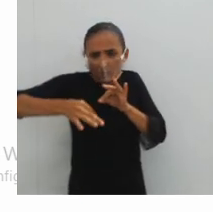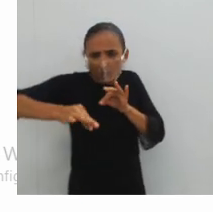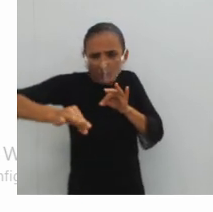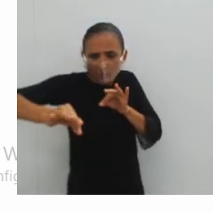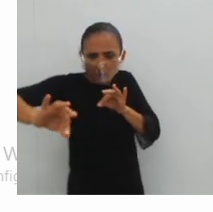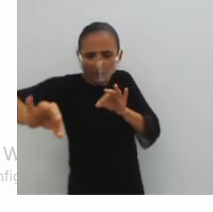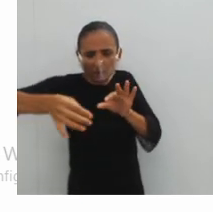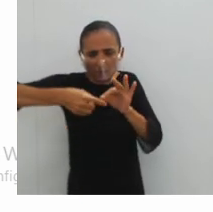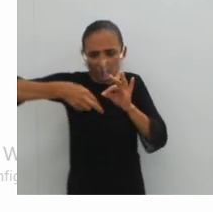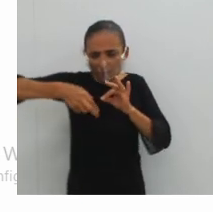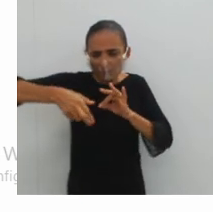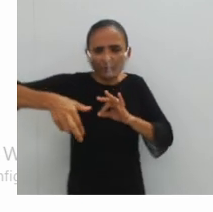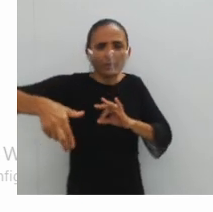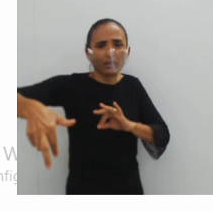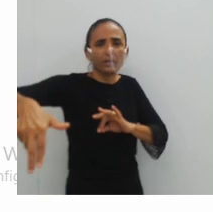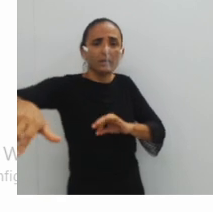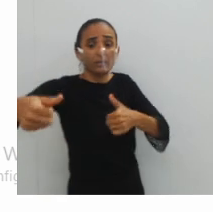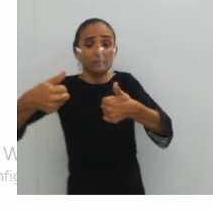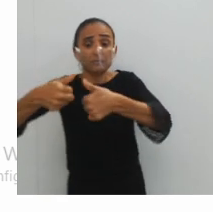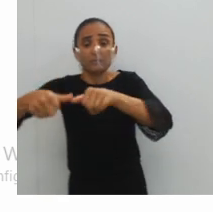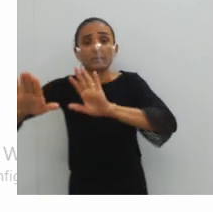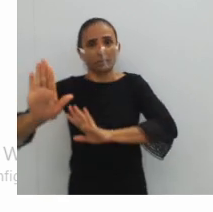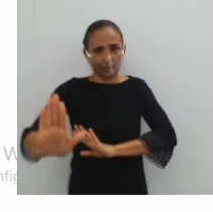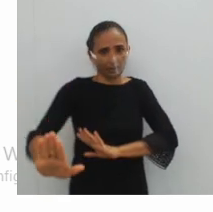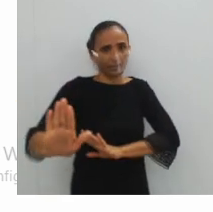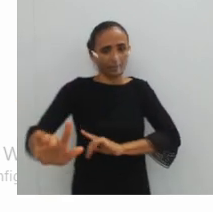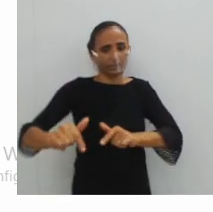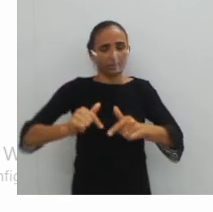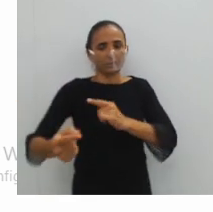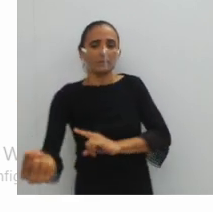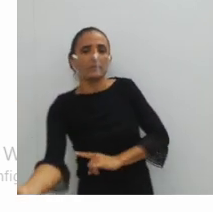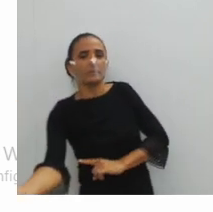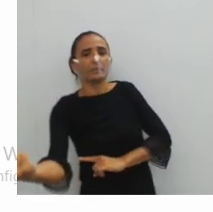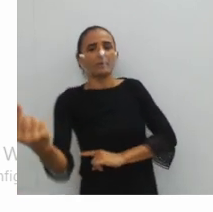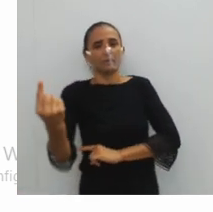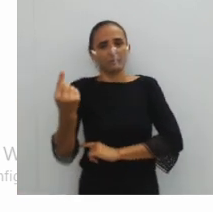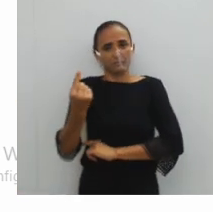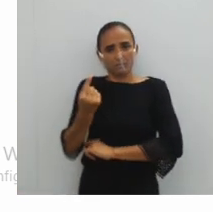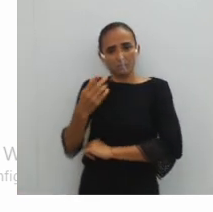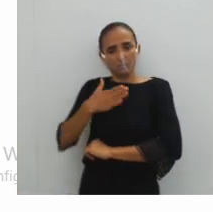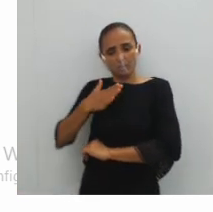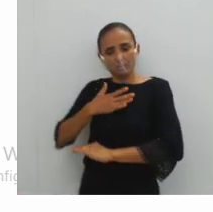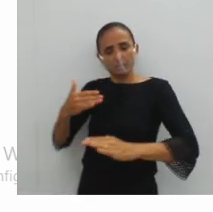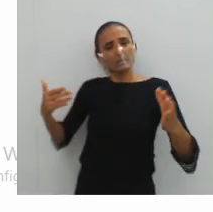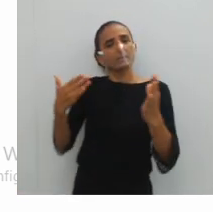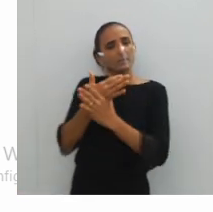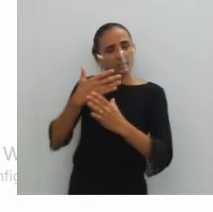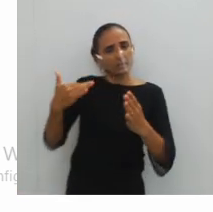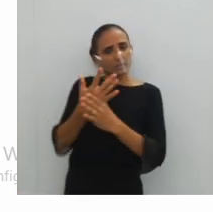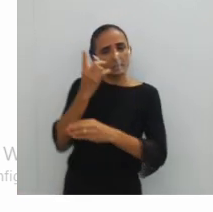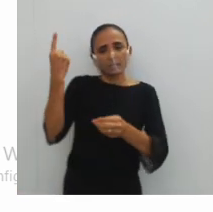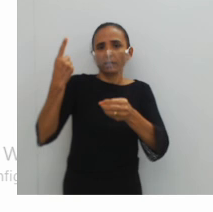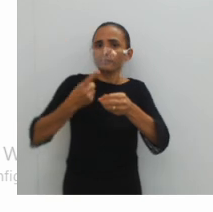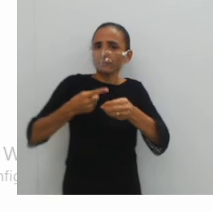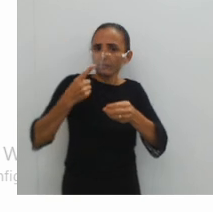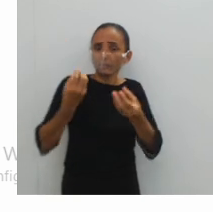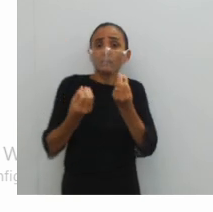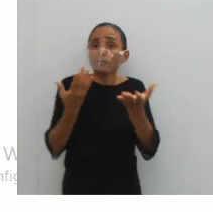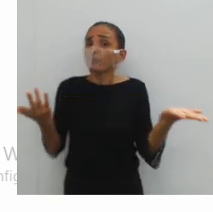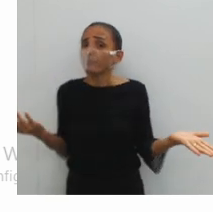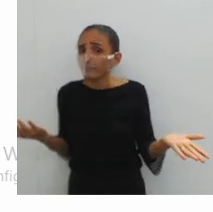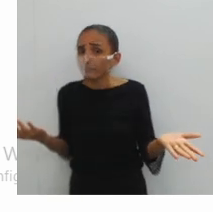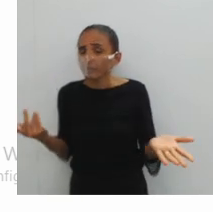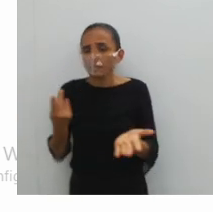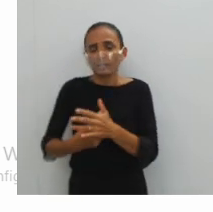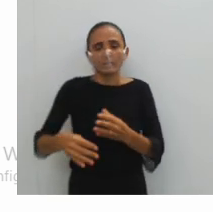o corte da cana, fico um pouquinho lá, trabalho e volto para minha cidade no sertão. Então, esse movimento a gente chama de